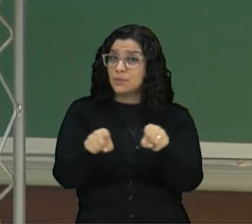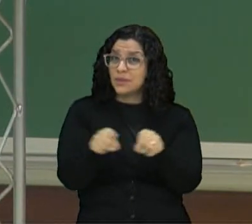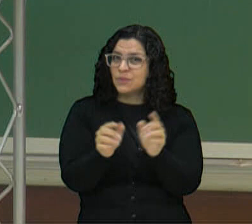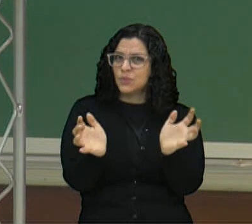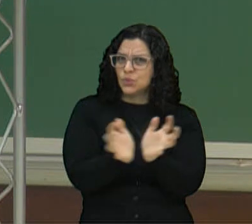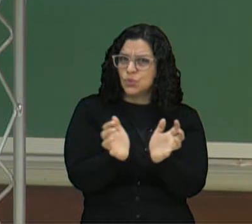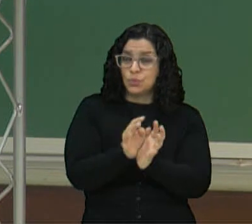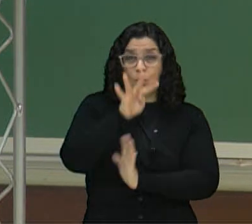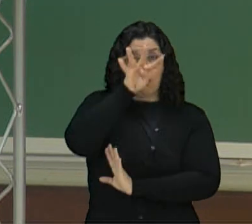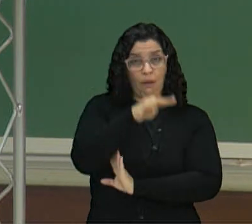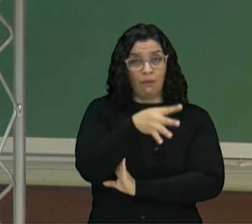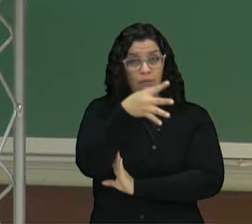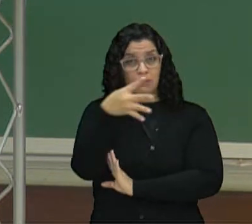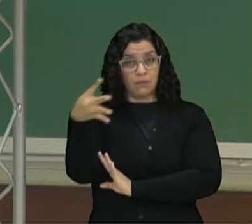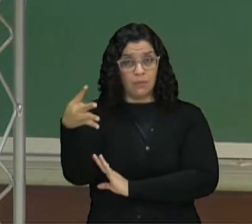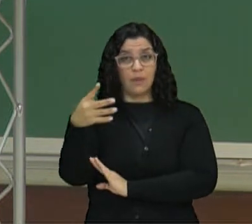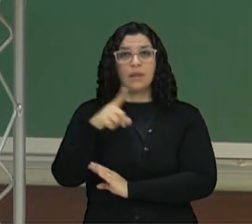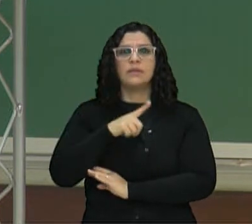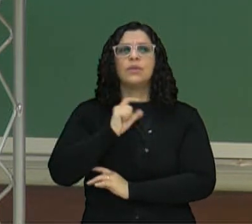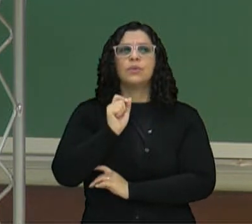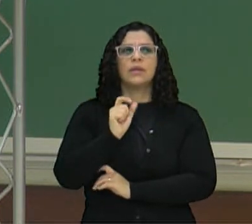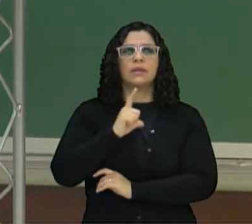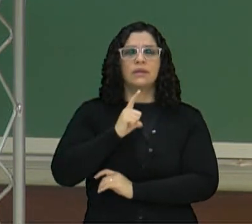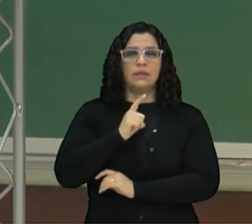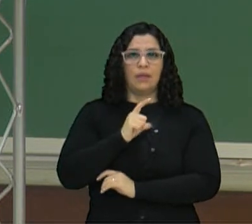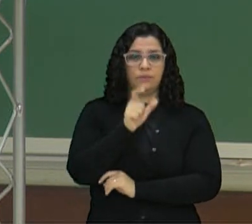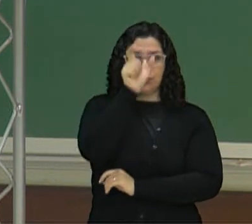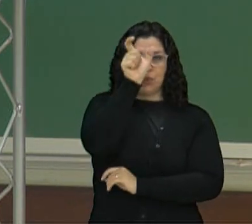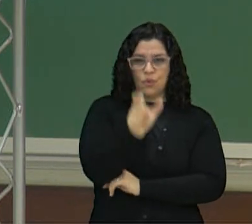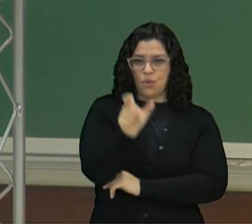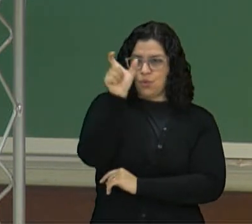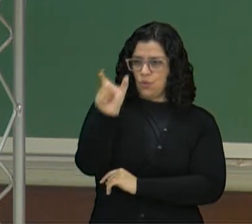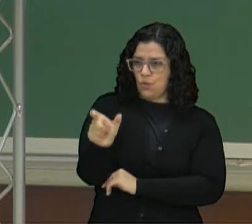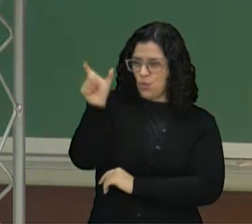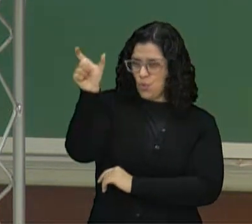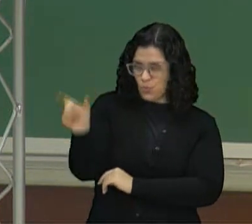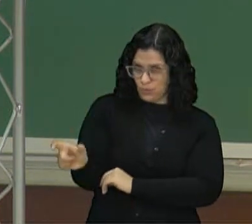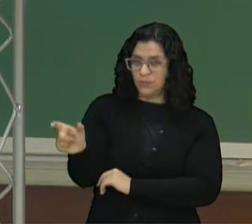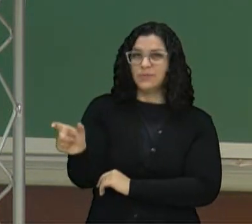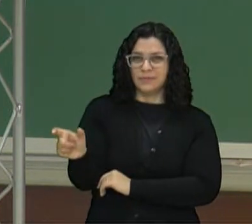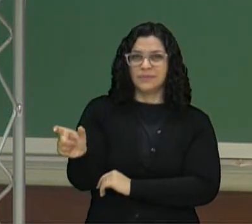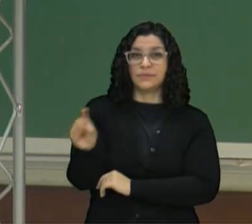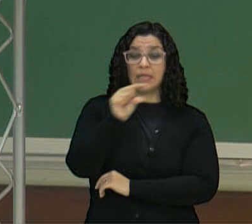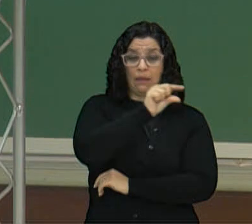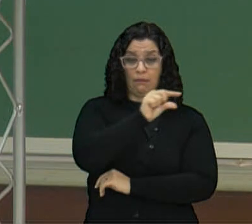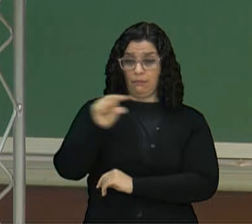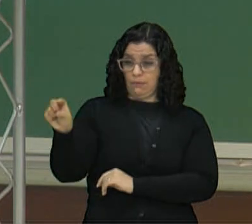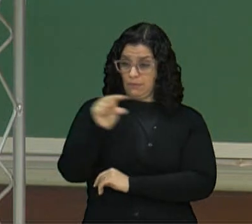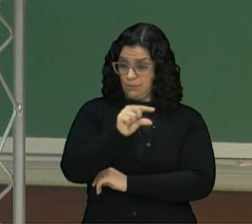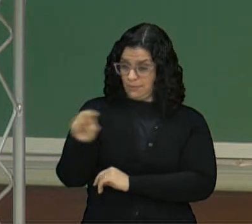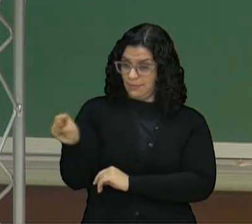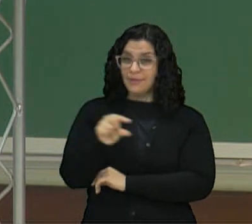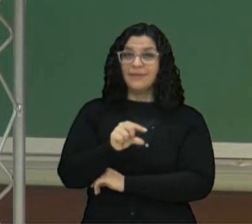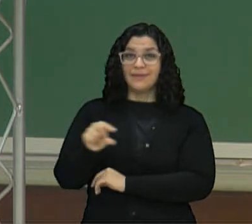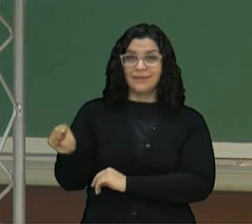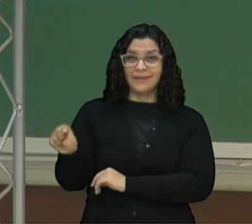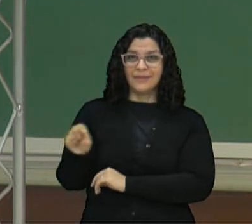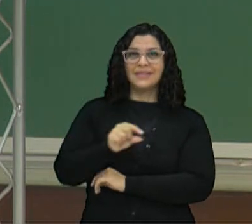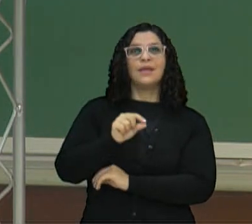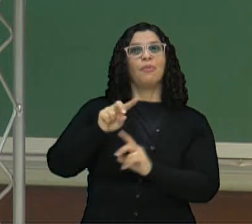nessa tabelinha? Uma tabela, pessoal, ela é formada por colunas que estão na vertical e linhas que estão